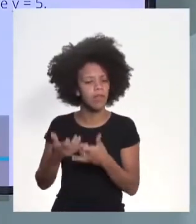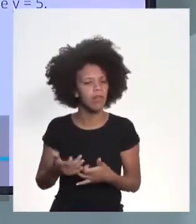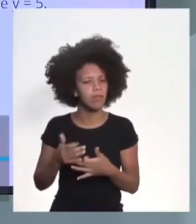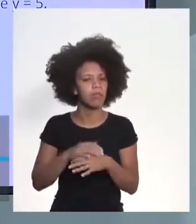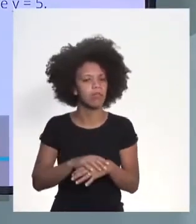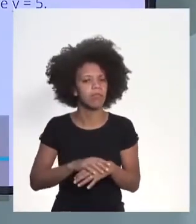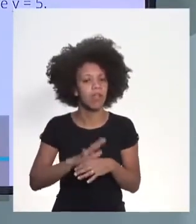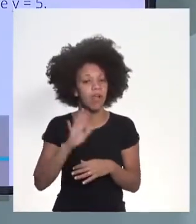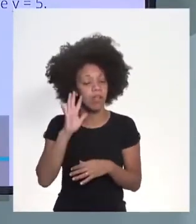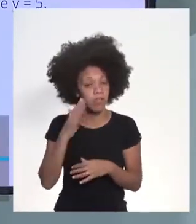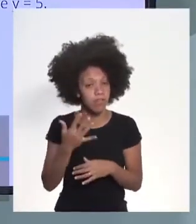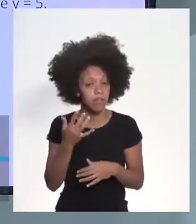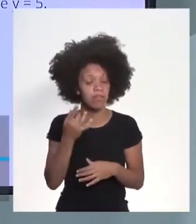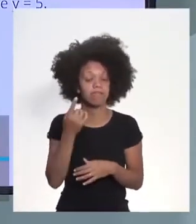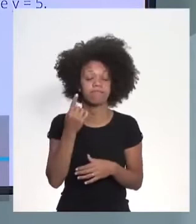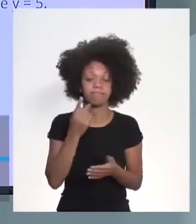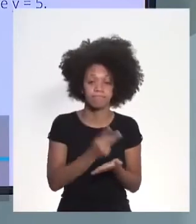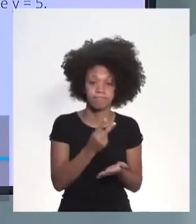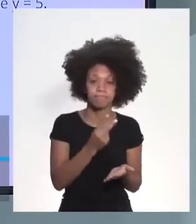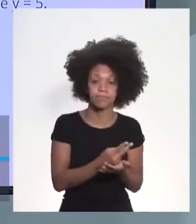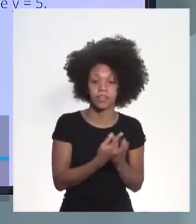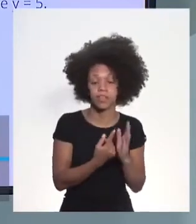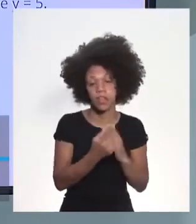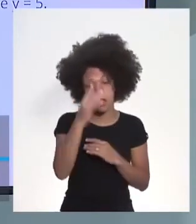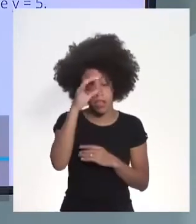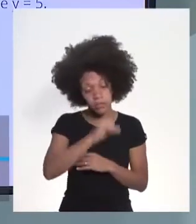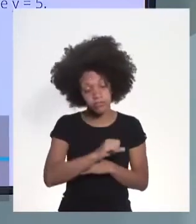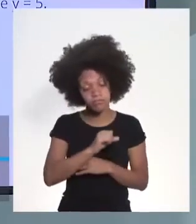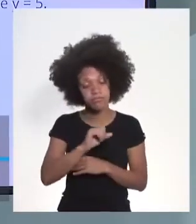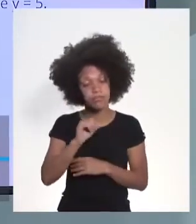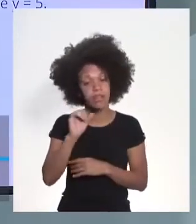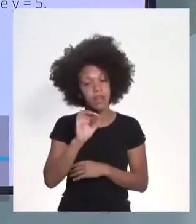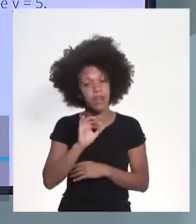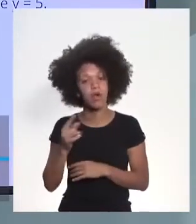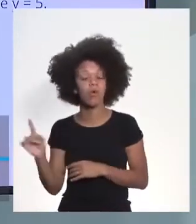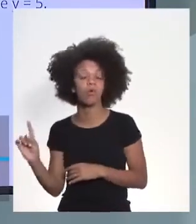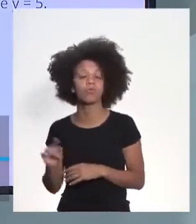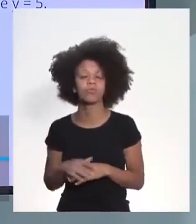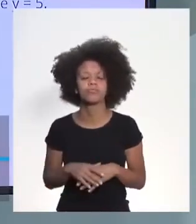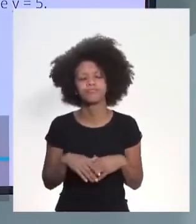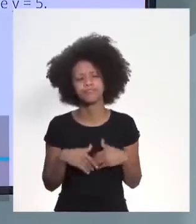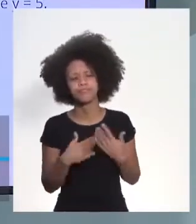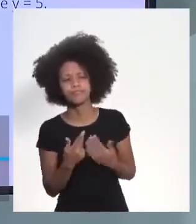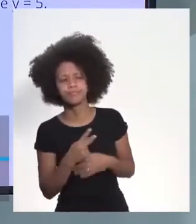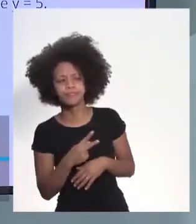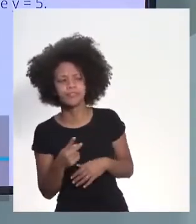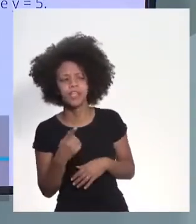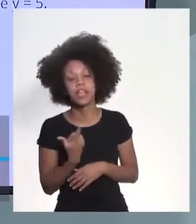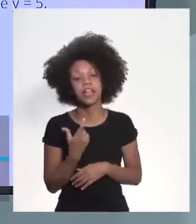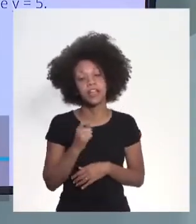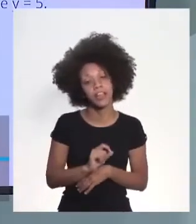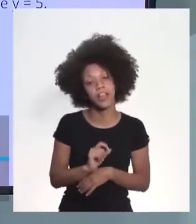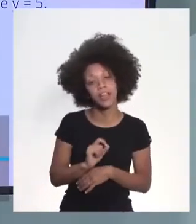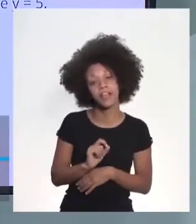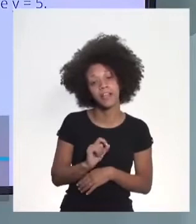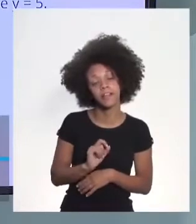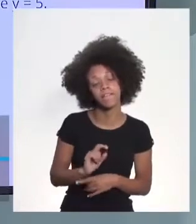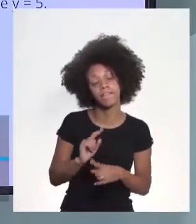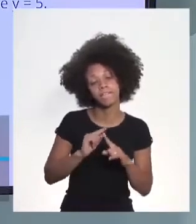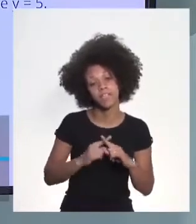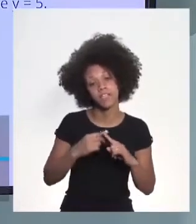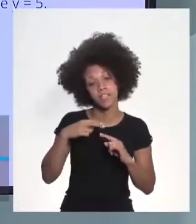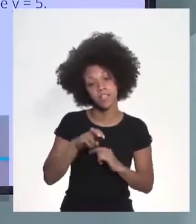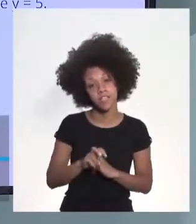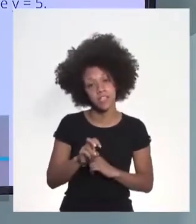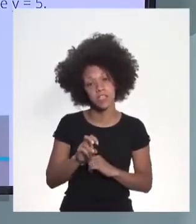para resolver sempre a operação que a gente aprendeu por último né aí Perguntaram assim aí professor e das vezes 5 /